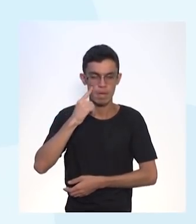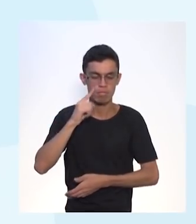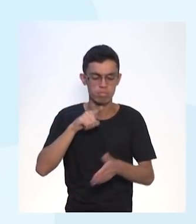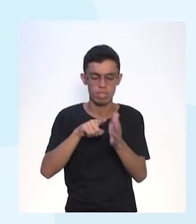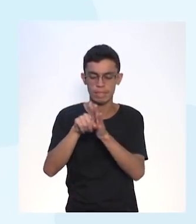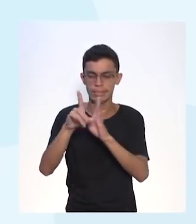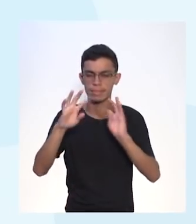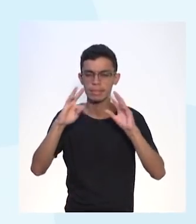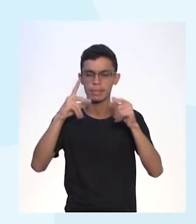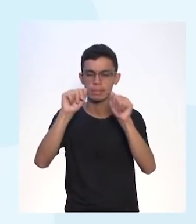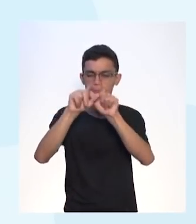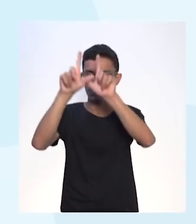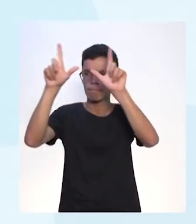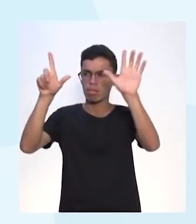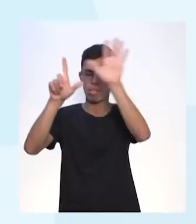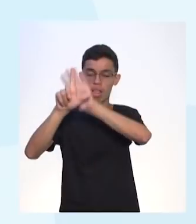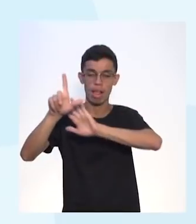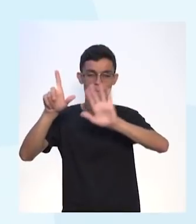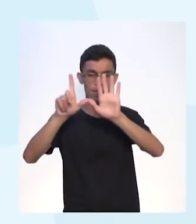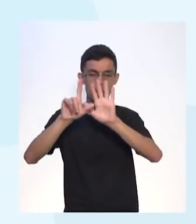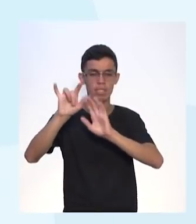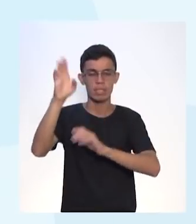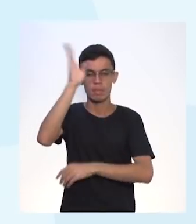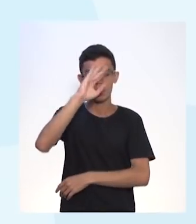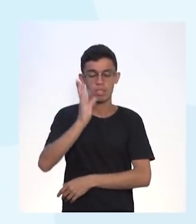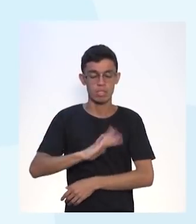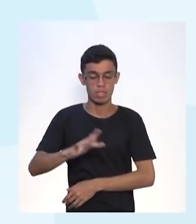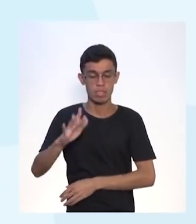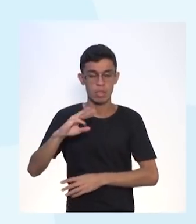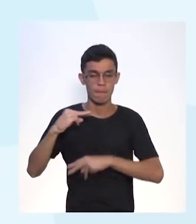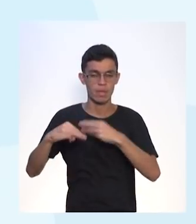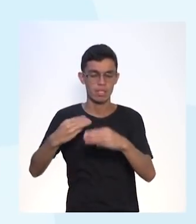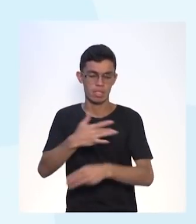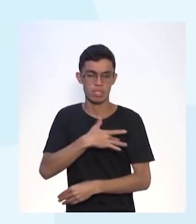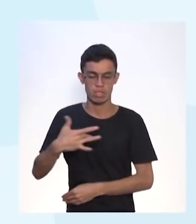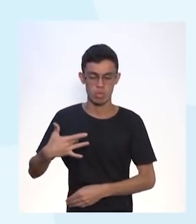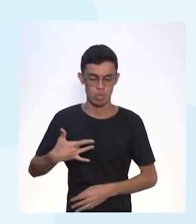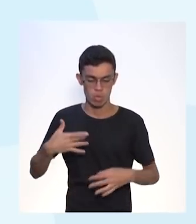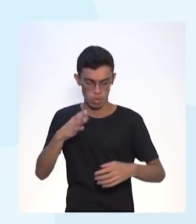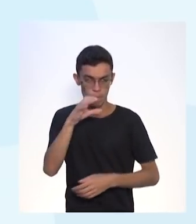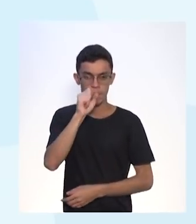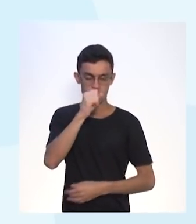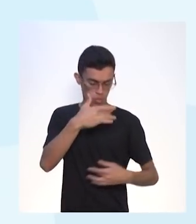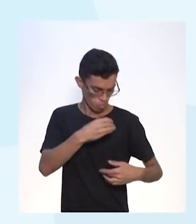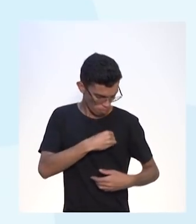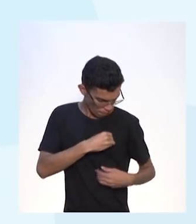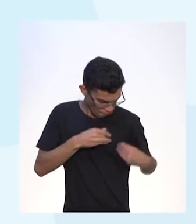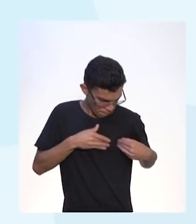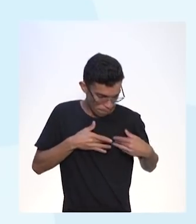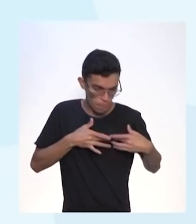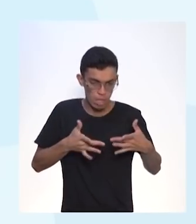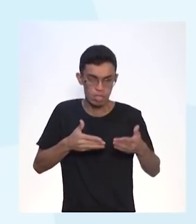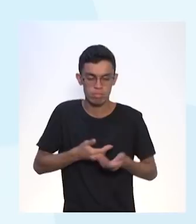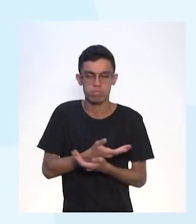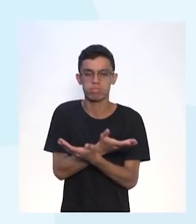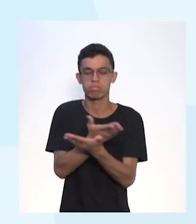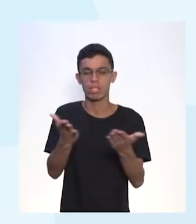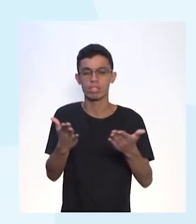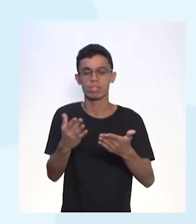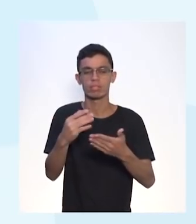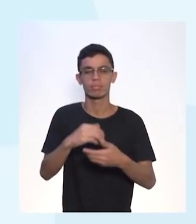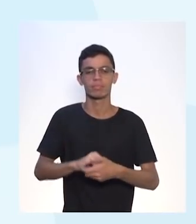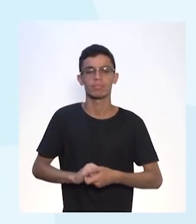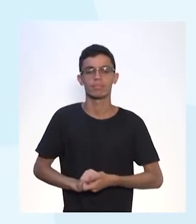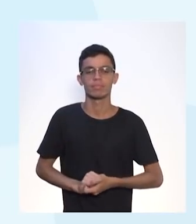gente tem aqui, ó, Brasil, Ministério da Saúde, Campanha Nacional de Doação de Leite Materno, Portal Ministério da Saúde. Aqui, ó, que está pequenininho